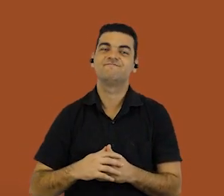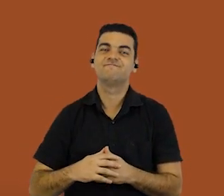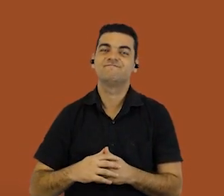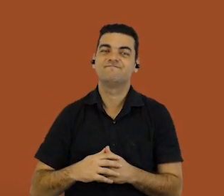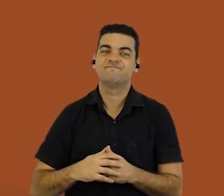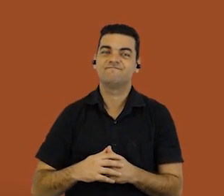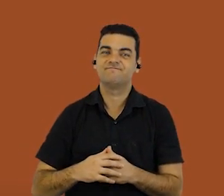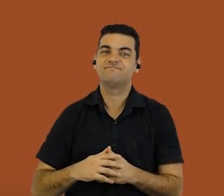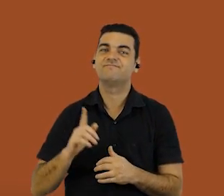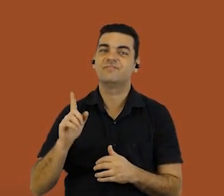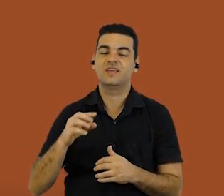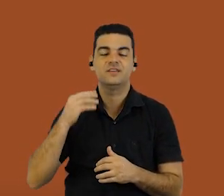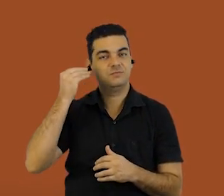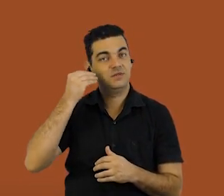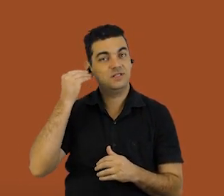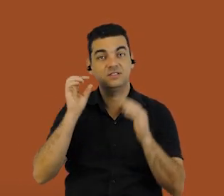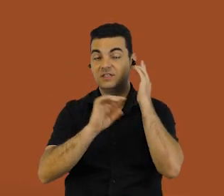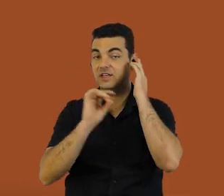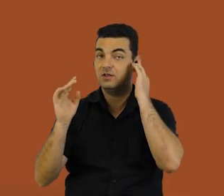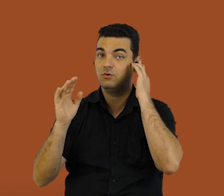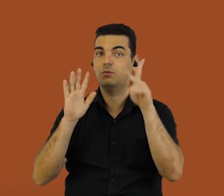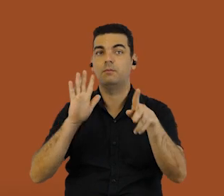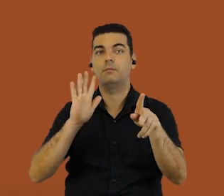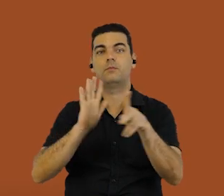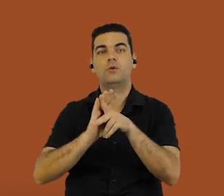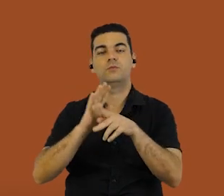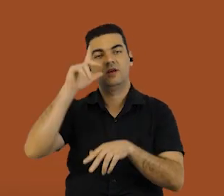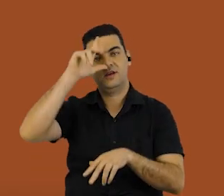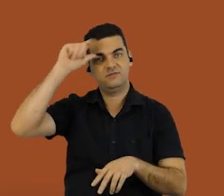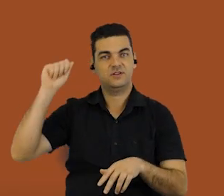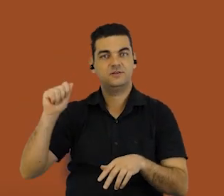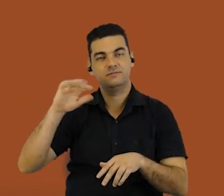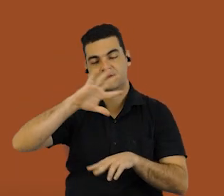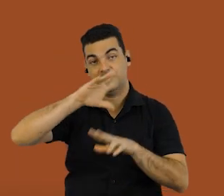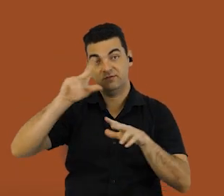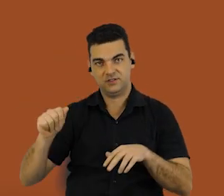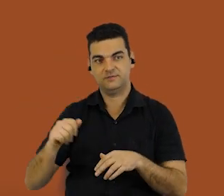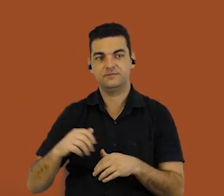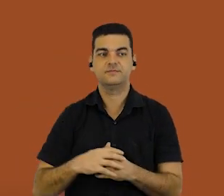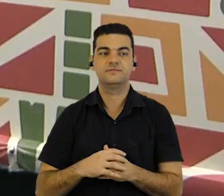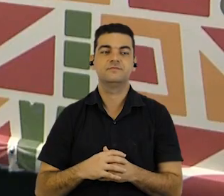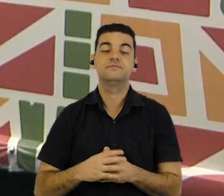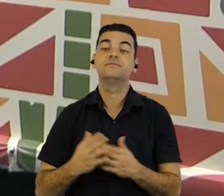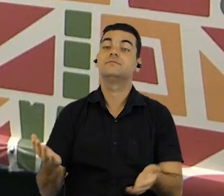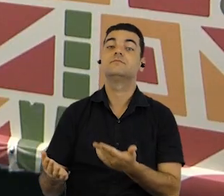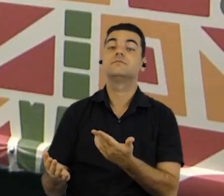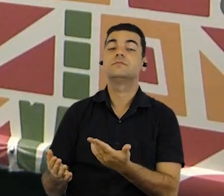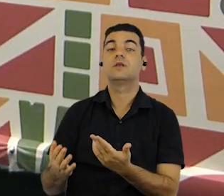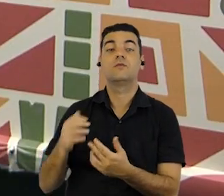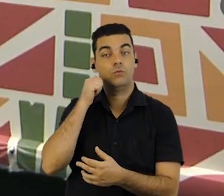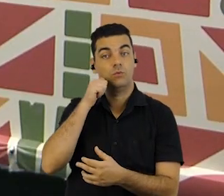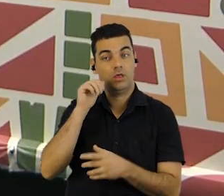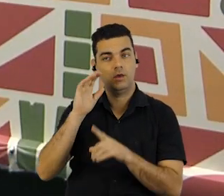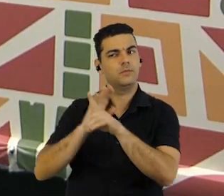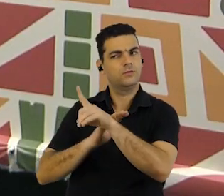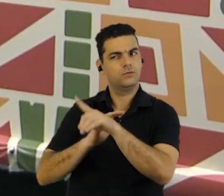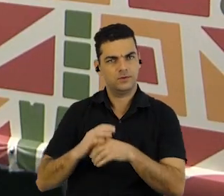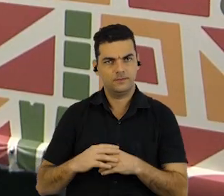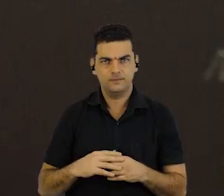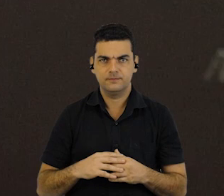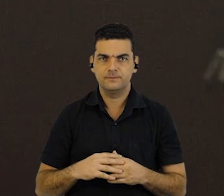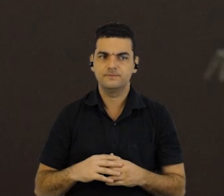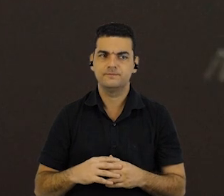especificamente, né? Ciência que vem do continente africano. Basicamente é isso. Professora, uma